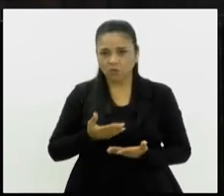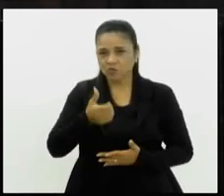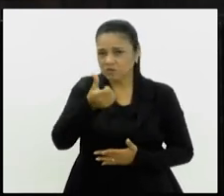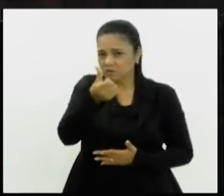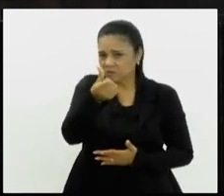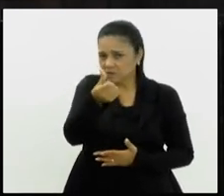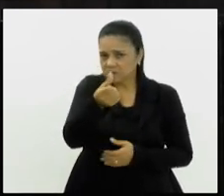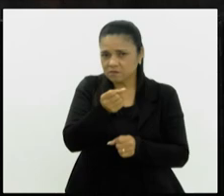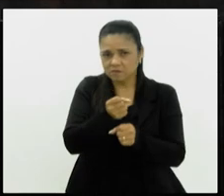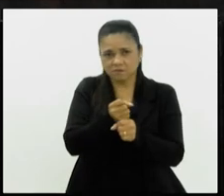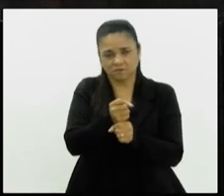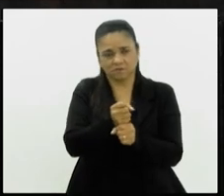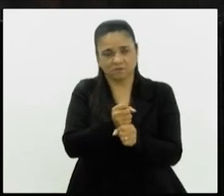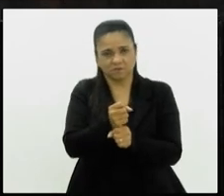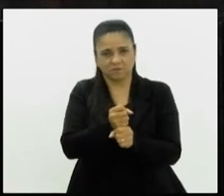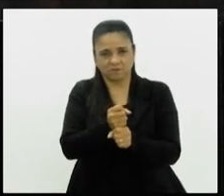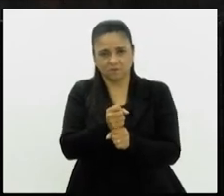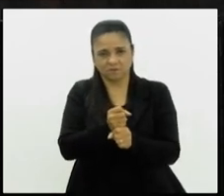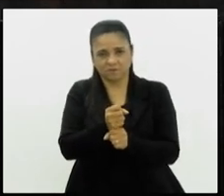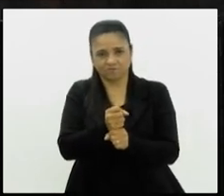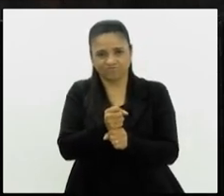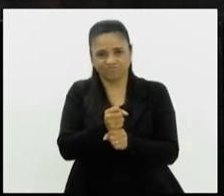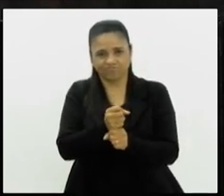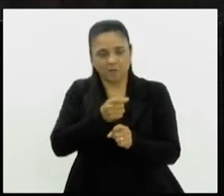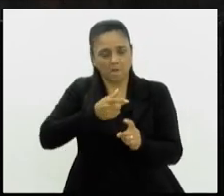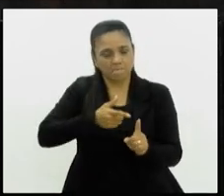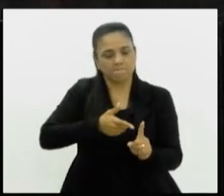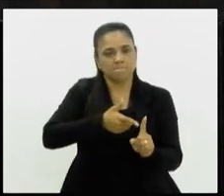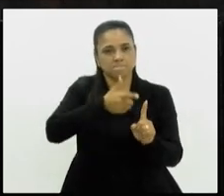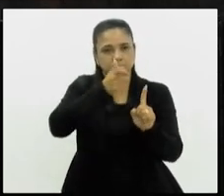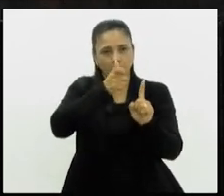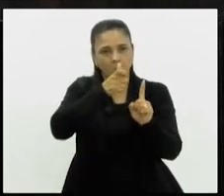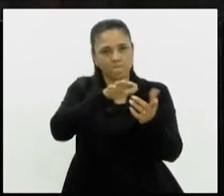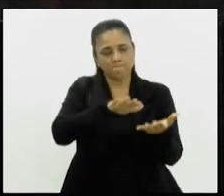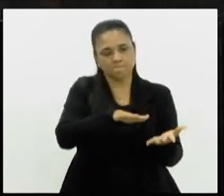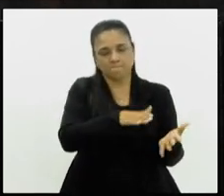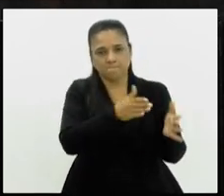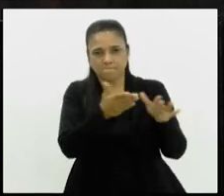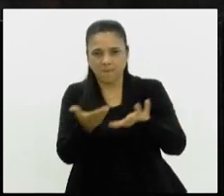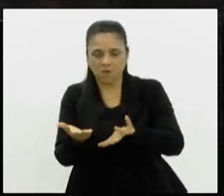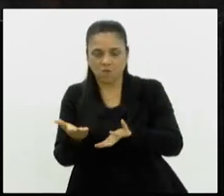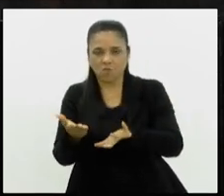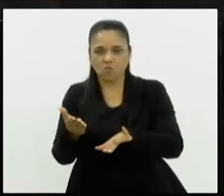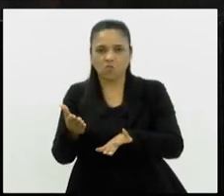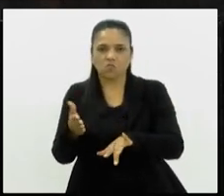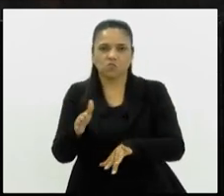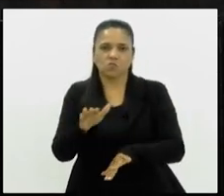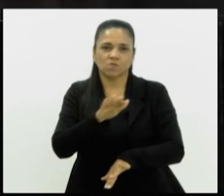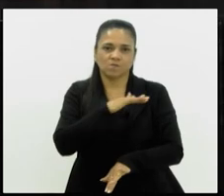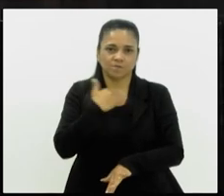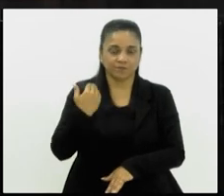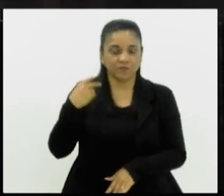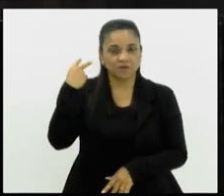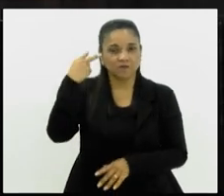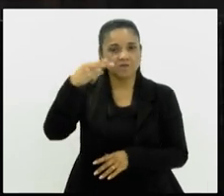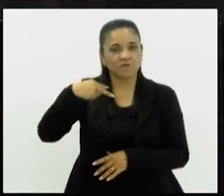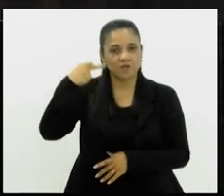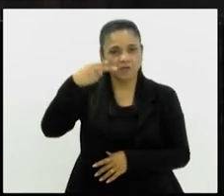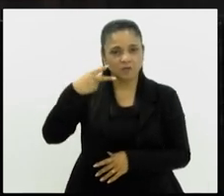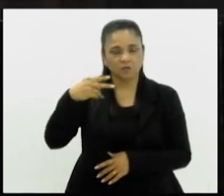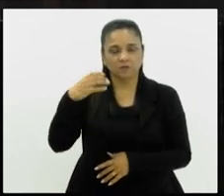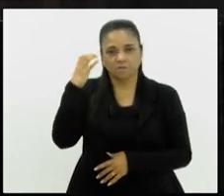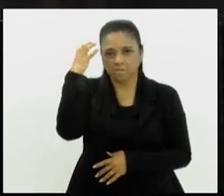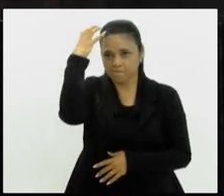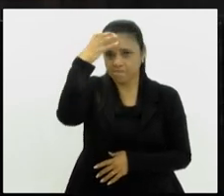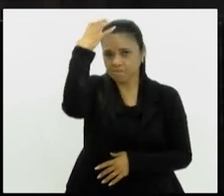6 anos do assassinato da vereadora Marielle,